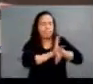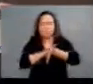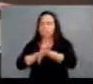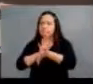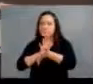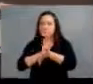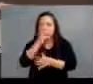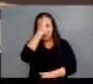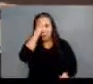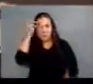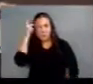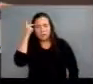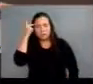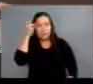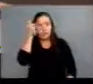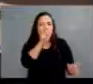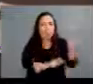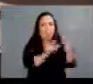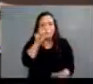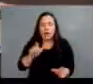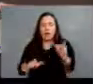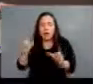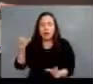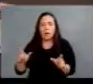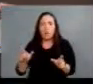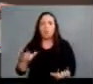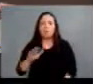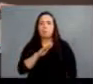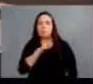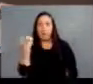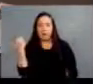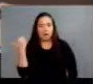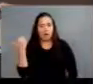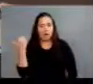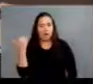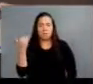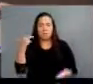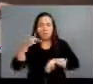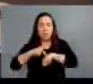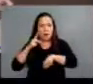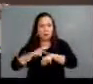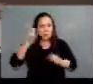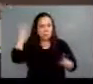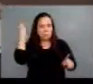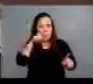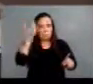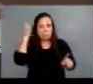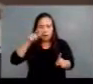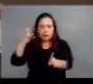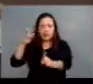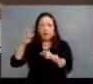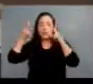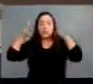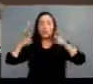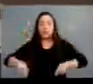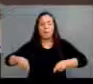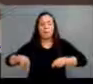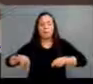Dandaras, Éricas, Jeff, Paolas sejam linchadas como eram